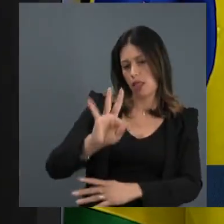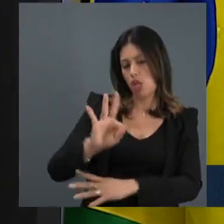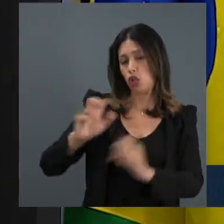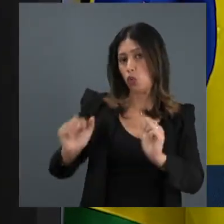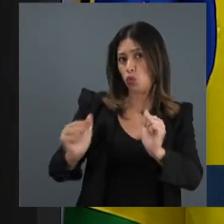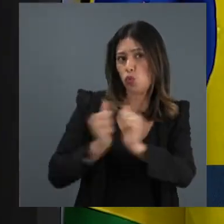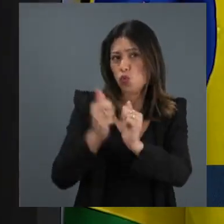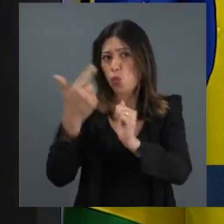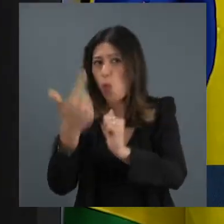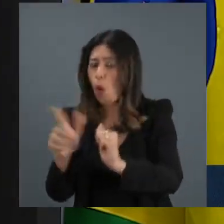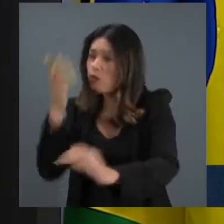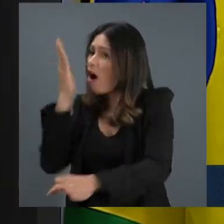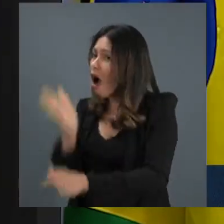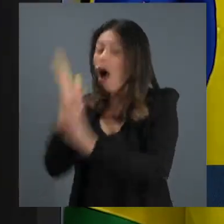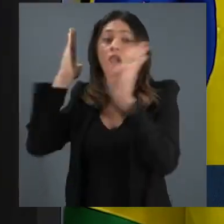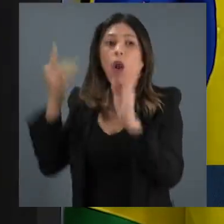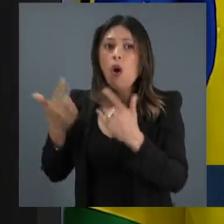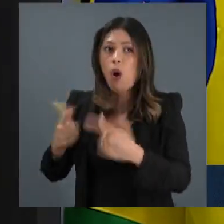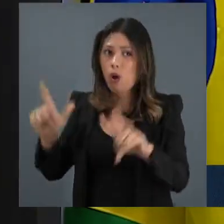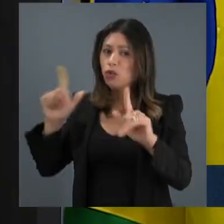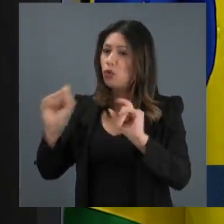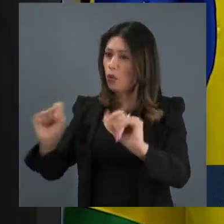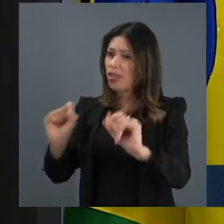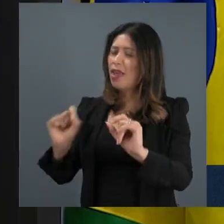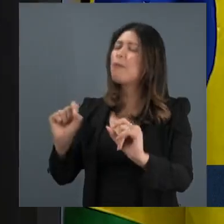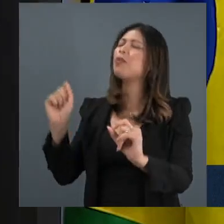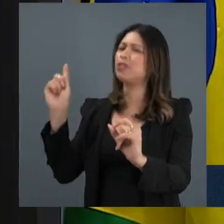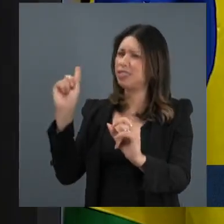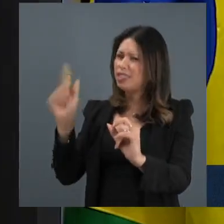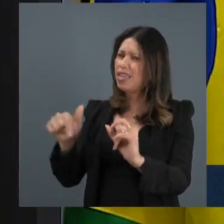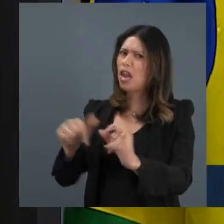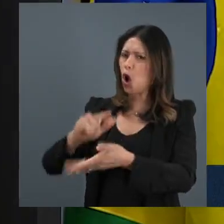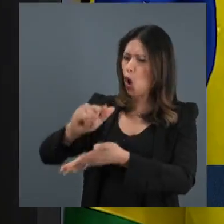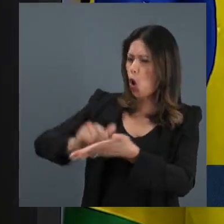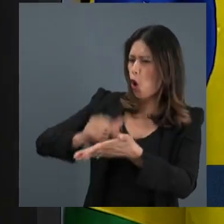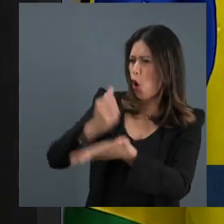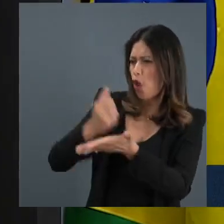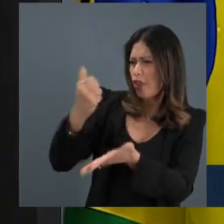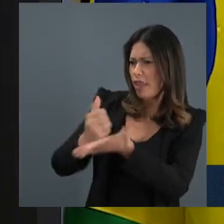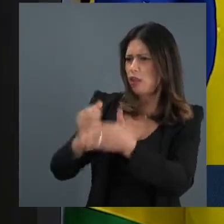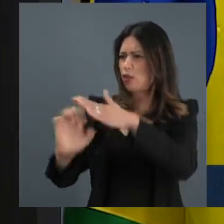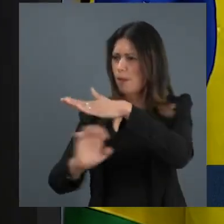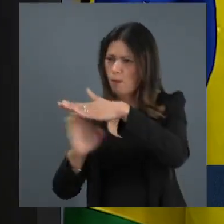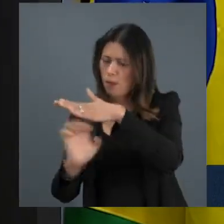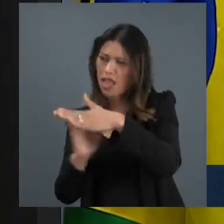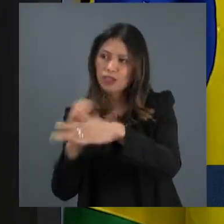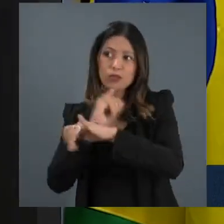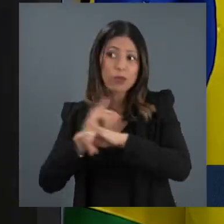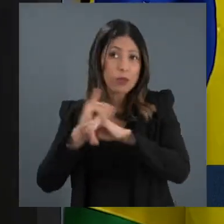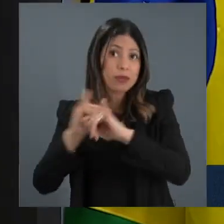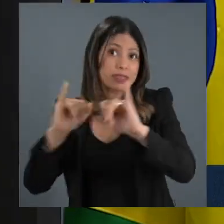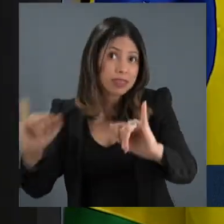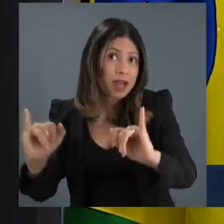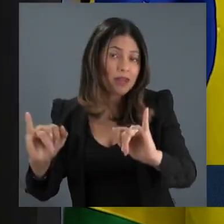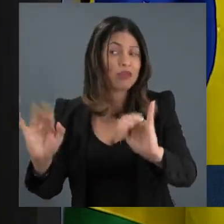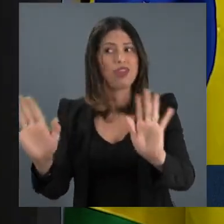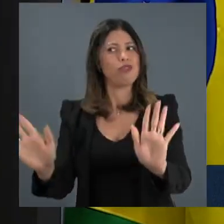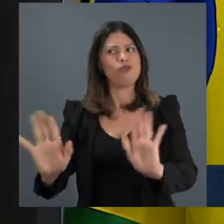mais lucrativa do que contratos superfaturados do governo com empresa de publicidade. Não